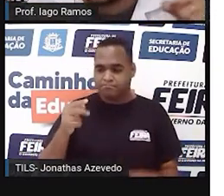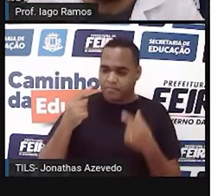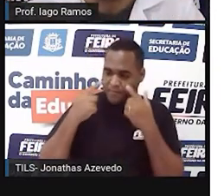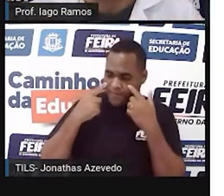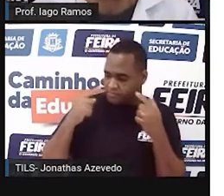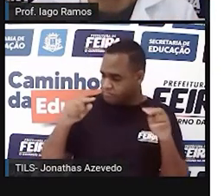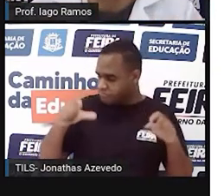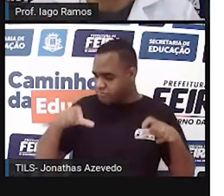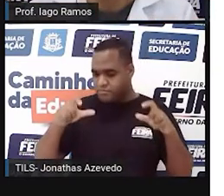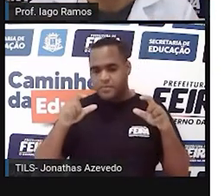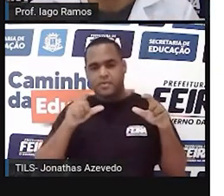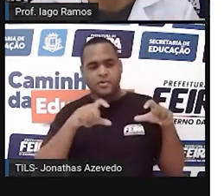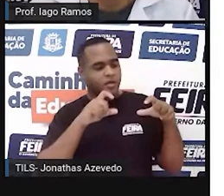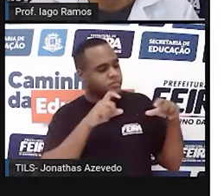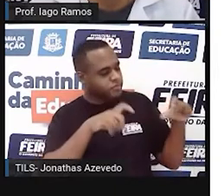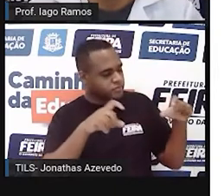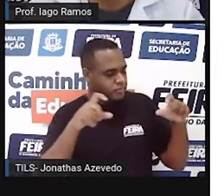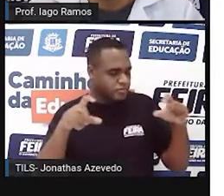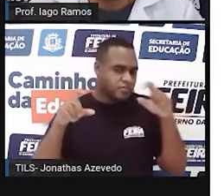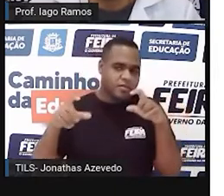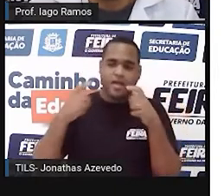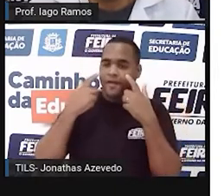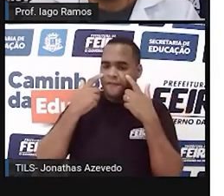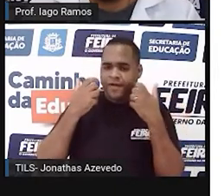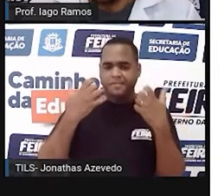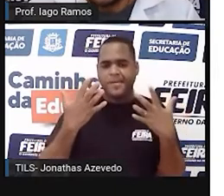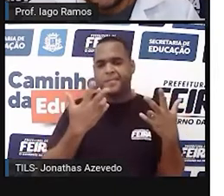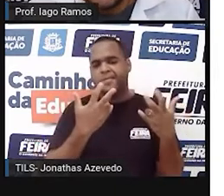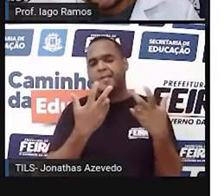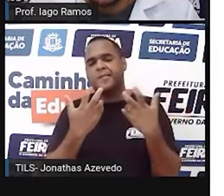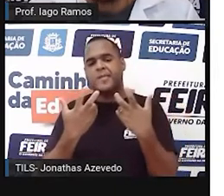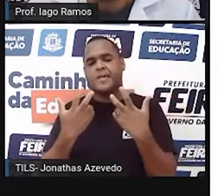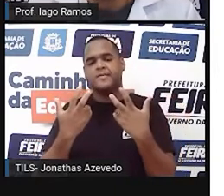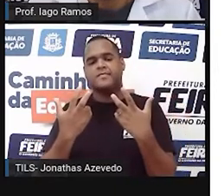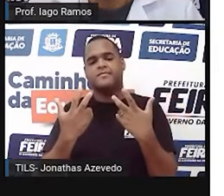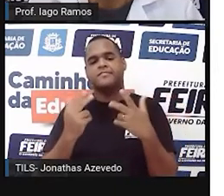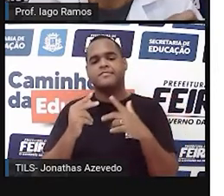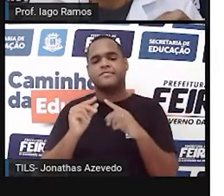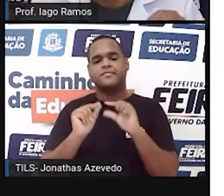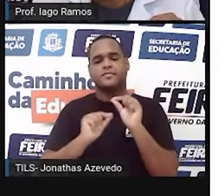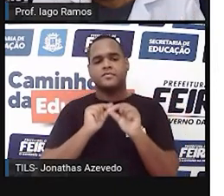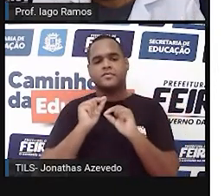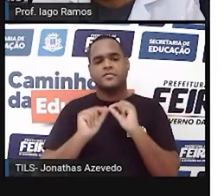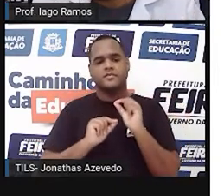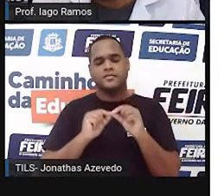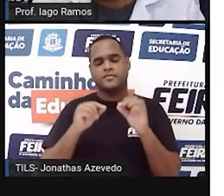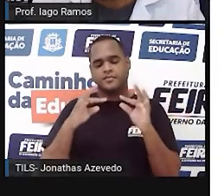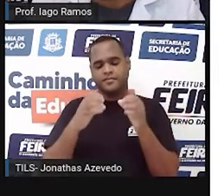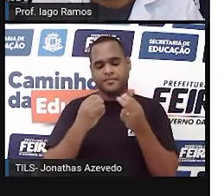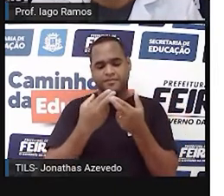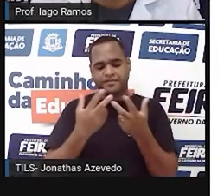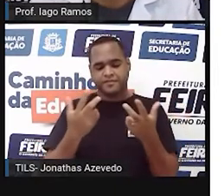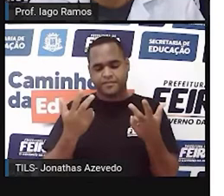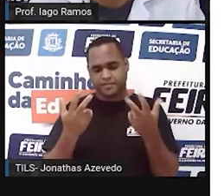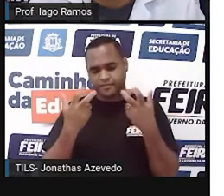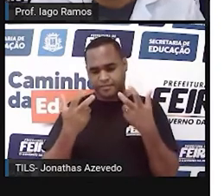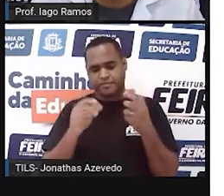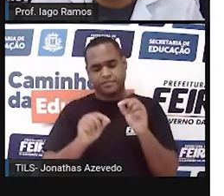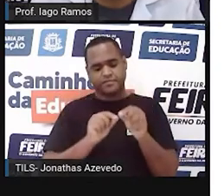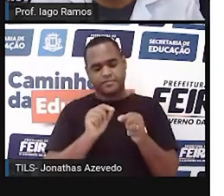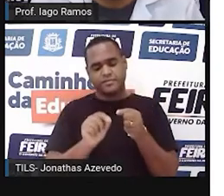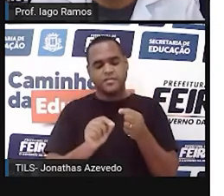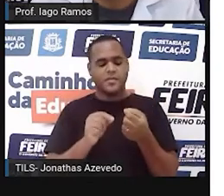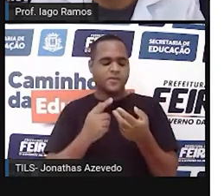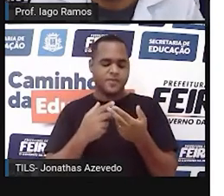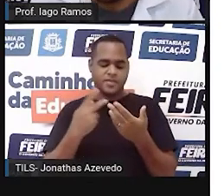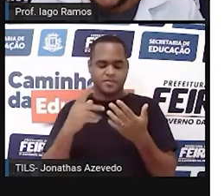sua volta e vai tentar perceber. E nessa coisa que você vai perceber, o que é que você vai fazer? Você vai